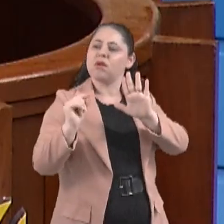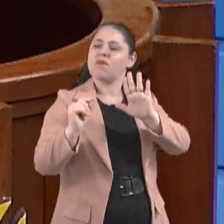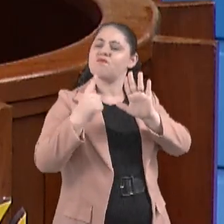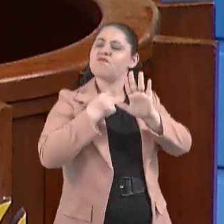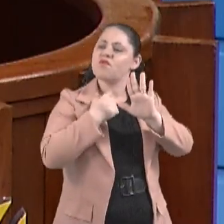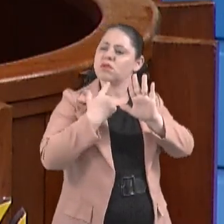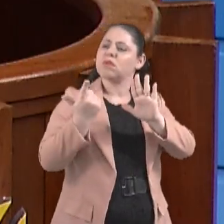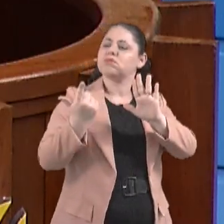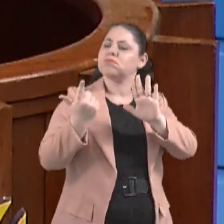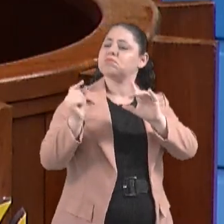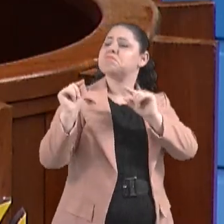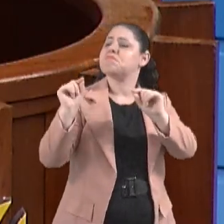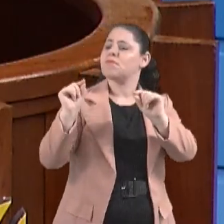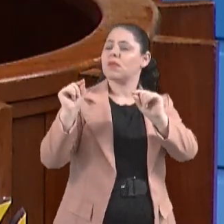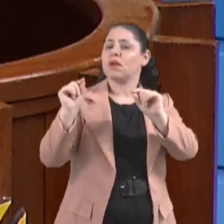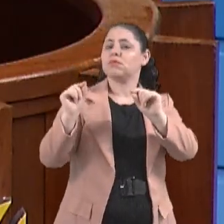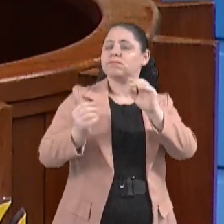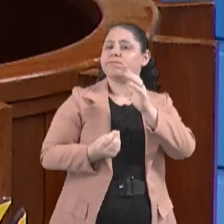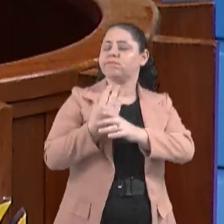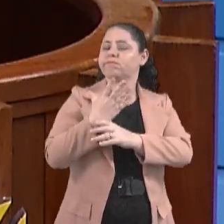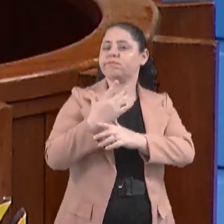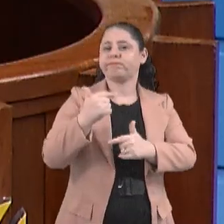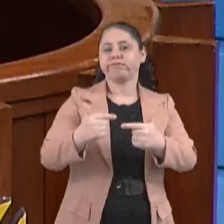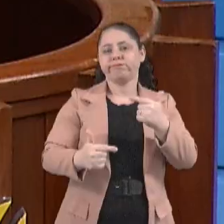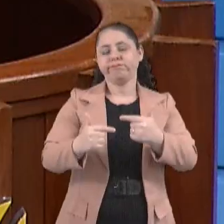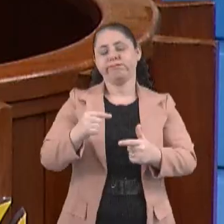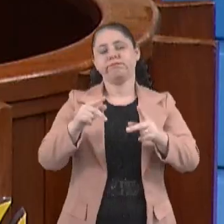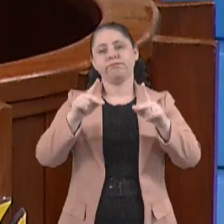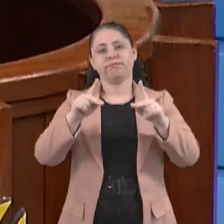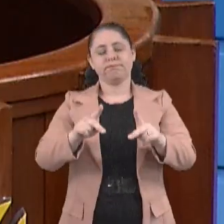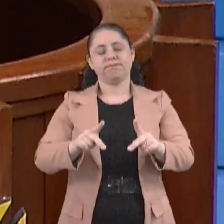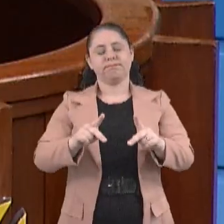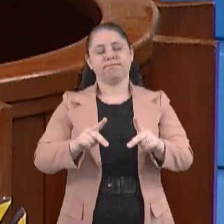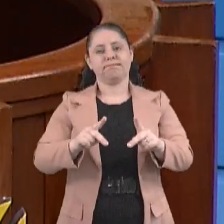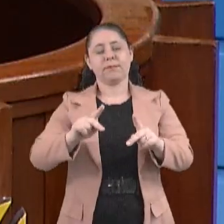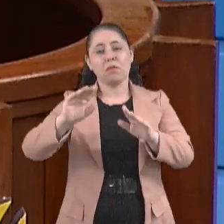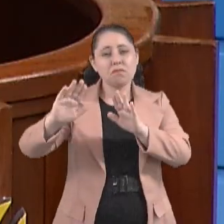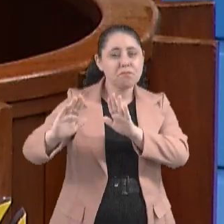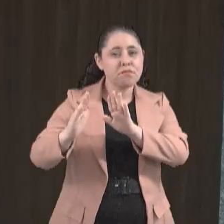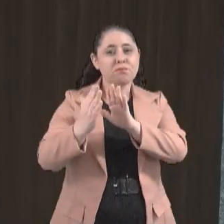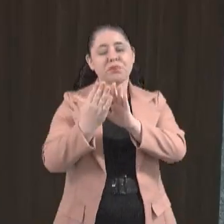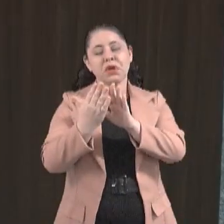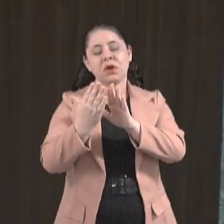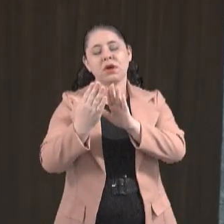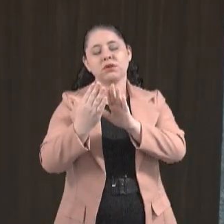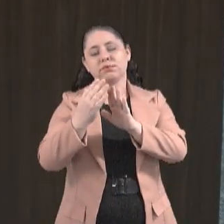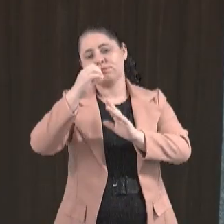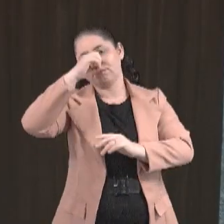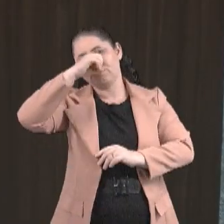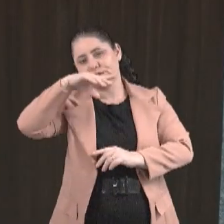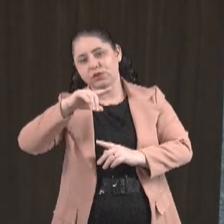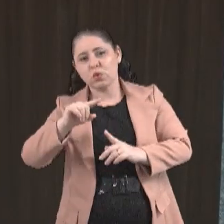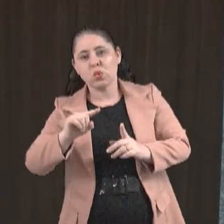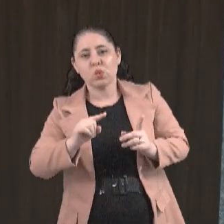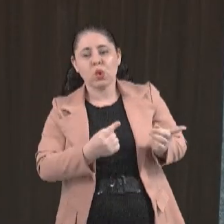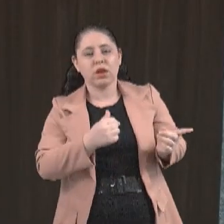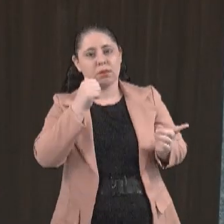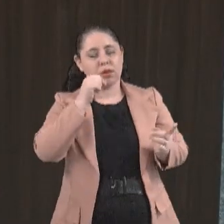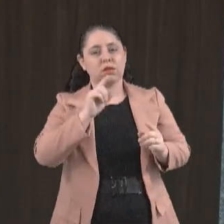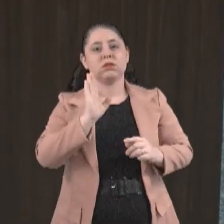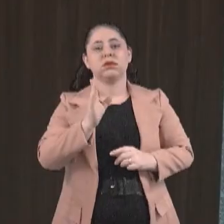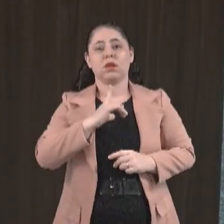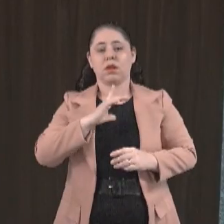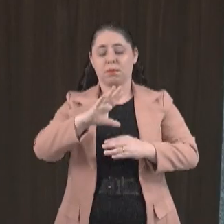a vontade de implementar políticas públicas de enfrentamento à violência contra as mulheres. Nós apresentamos aqui também